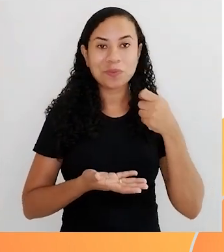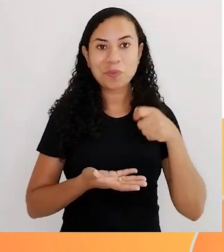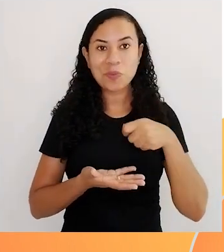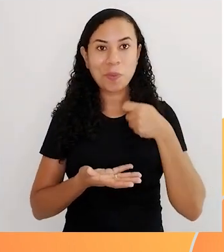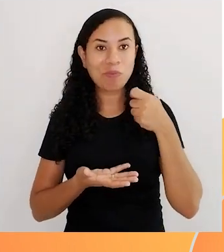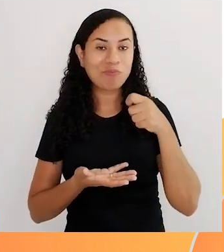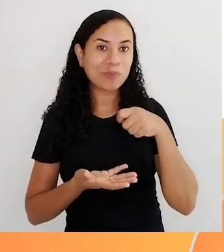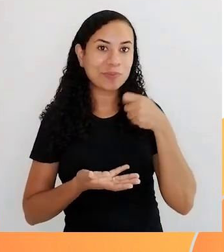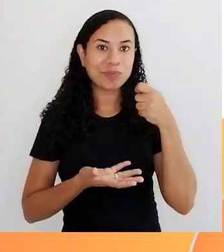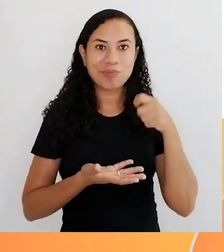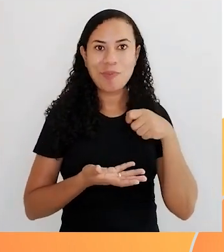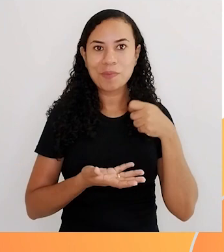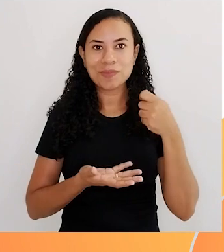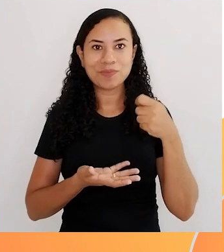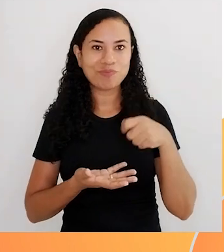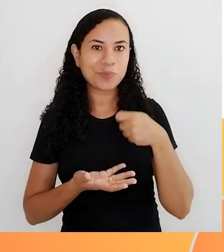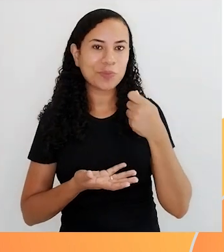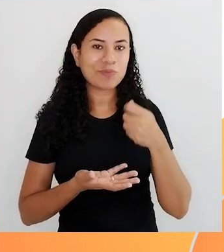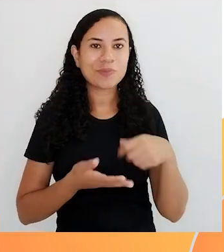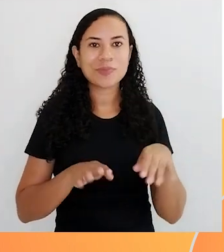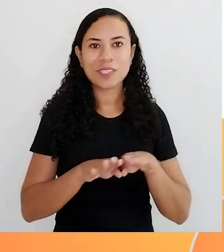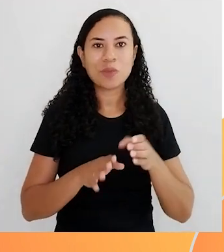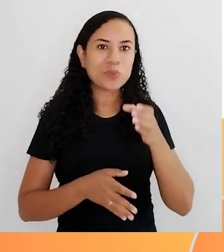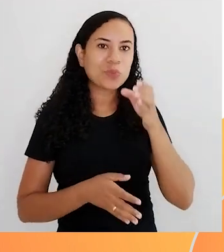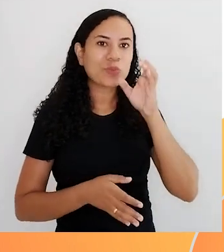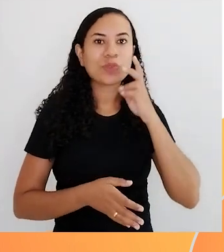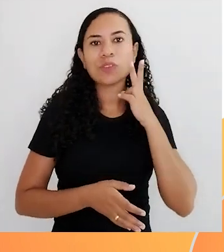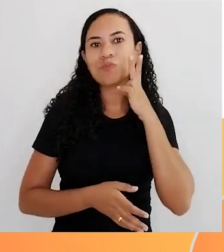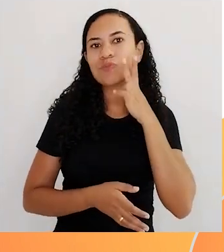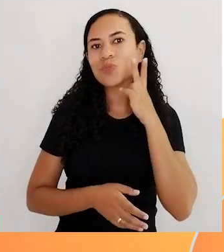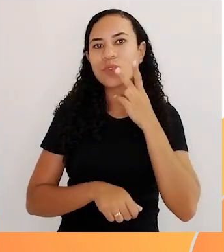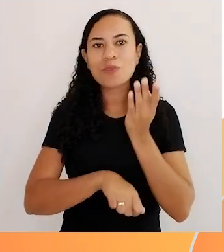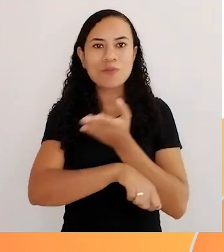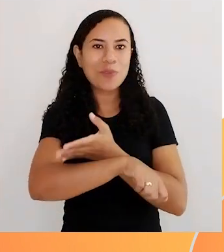tomando ali um vinho branco